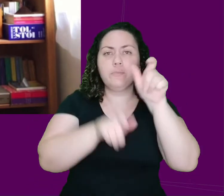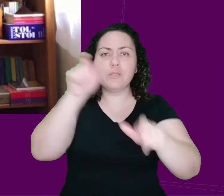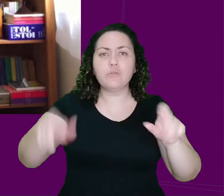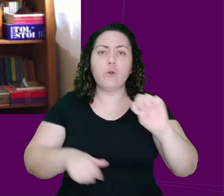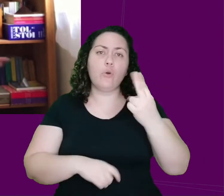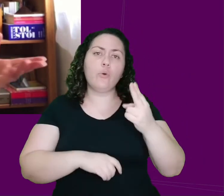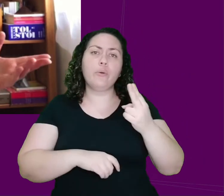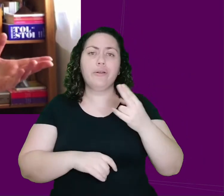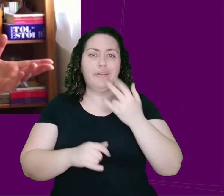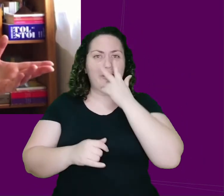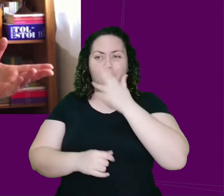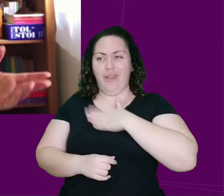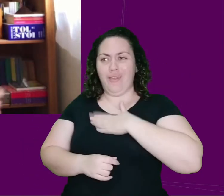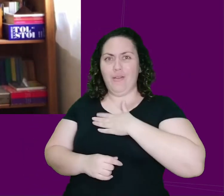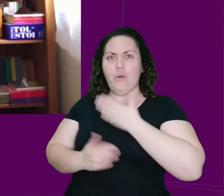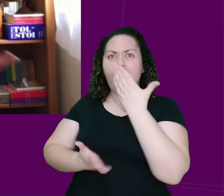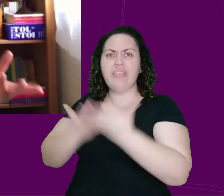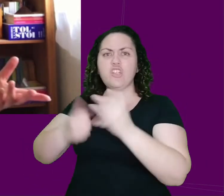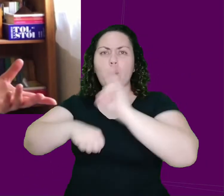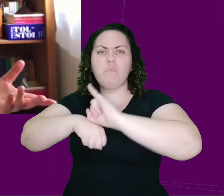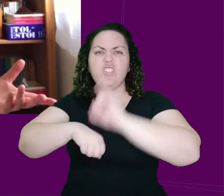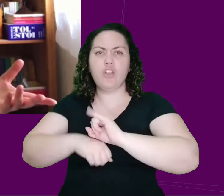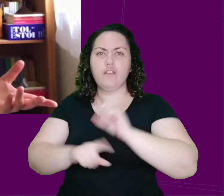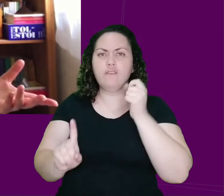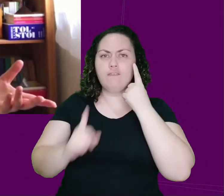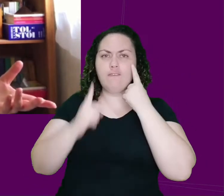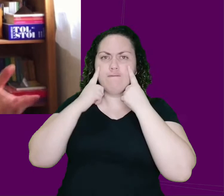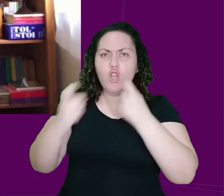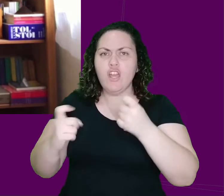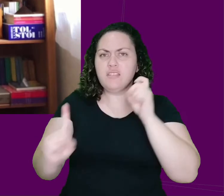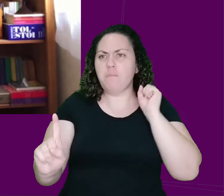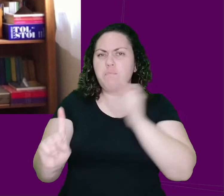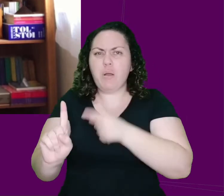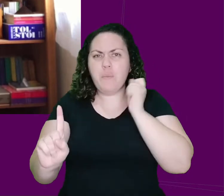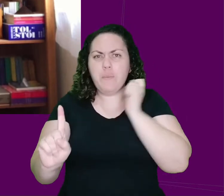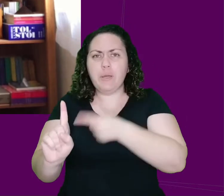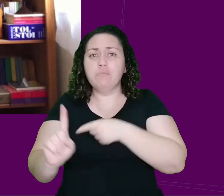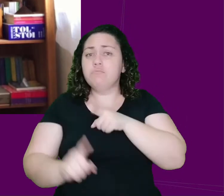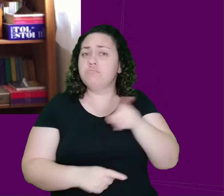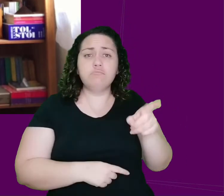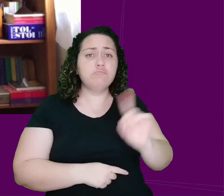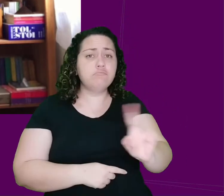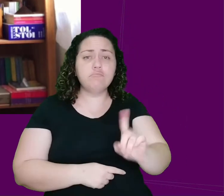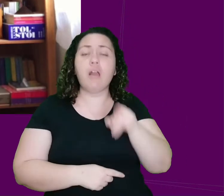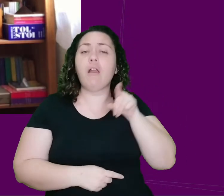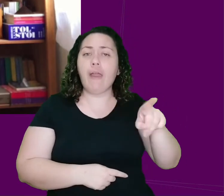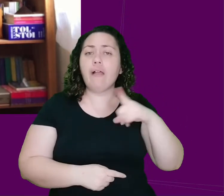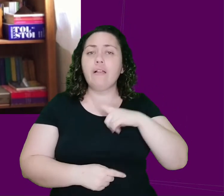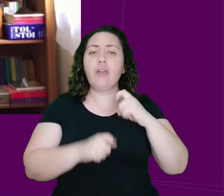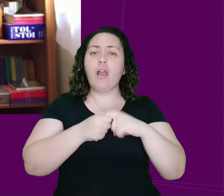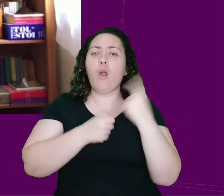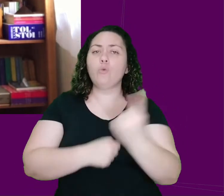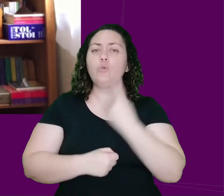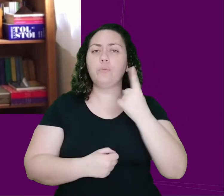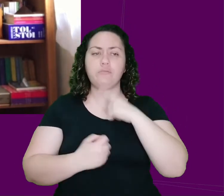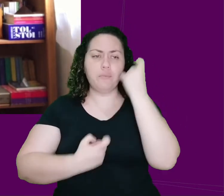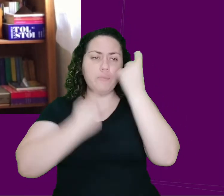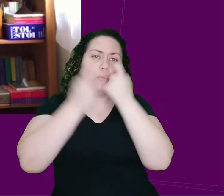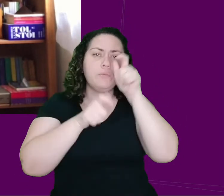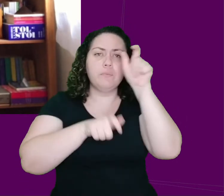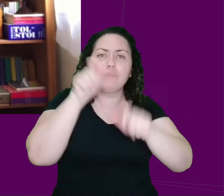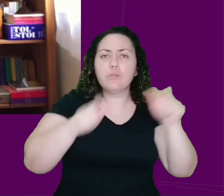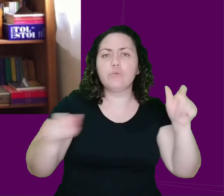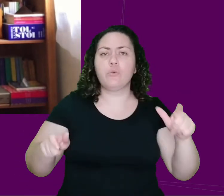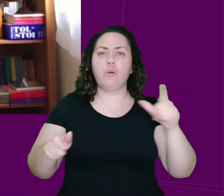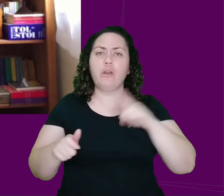pertencem e que ele pode tratar como quiser, muitas vezes até usando de violência, e ela mantém a sua autonomia. Ela preocupa-se com as pessoas do